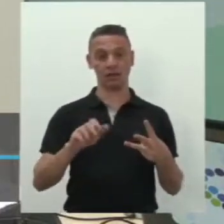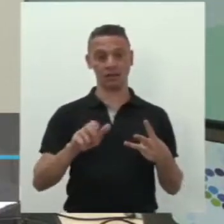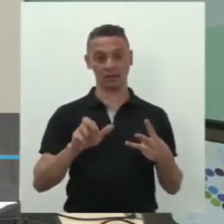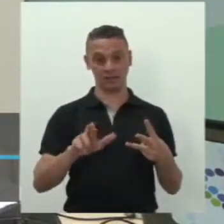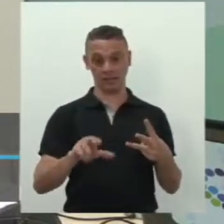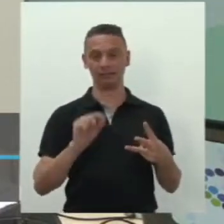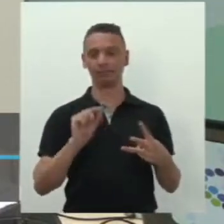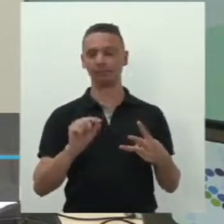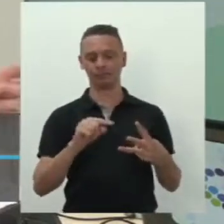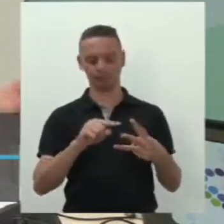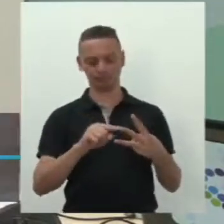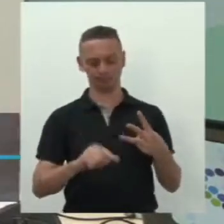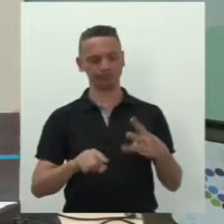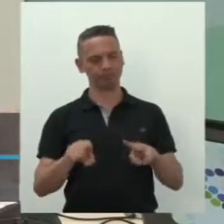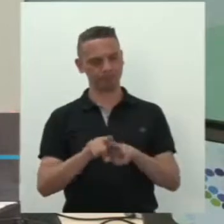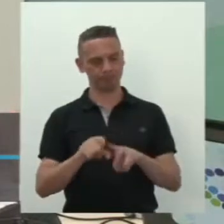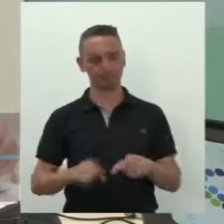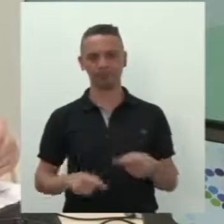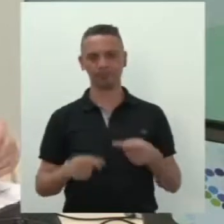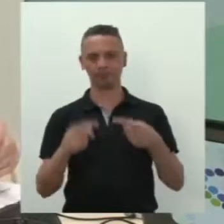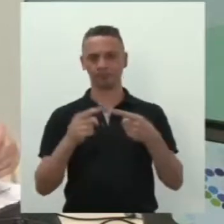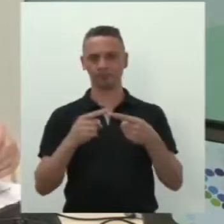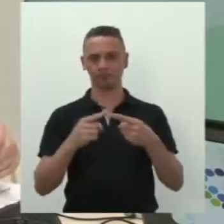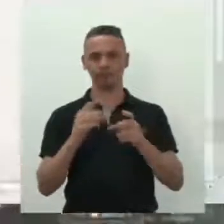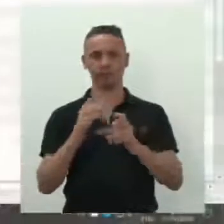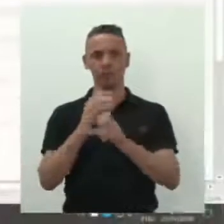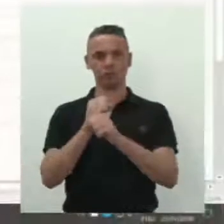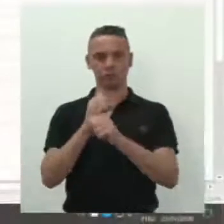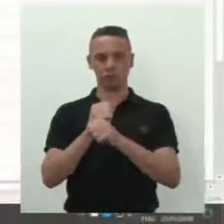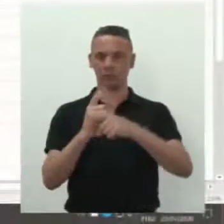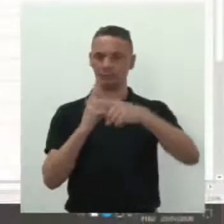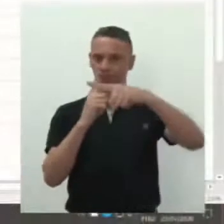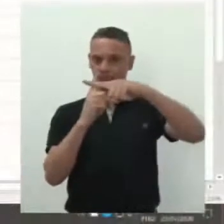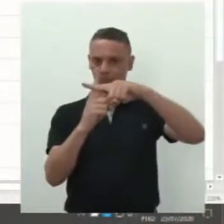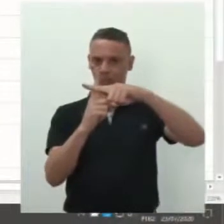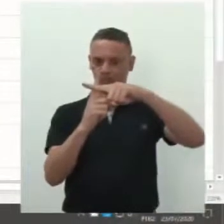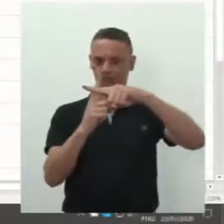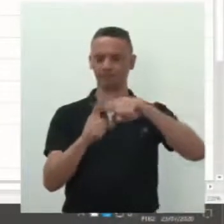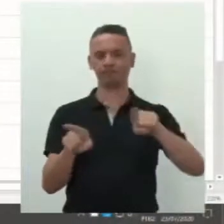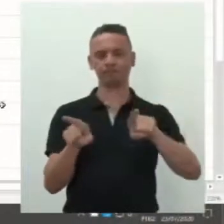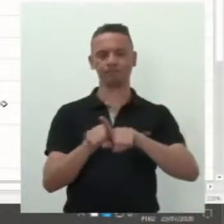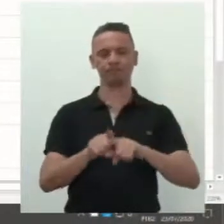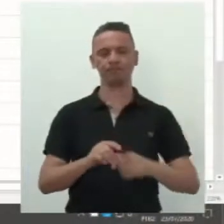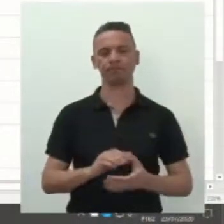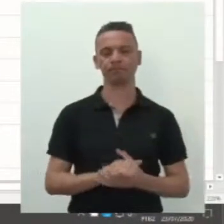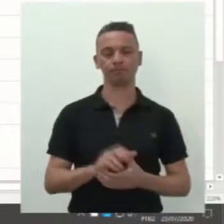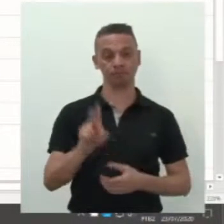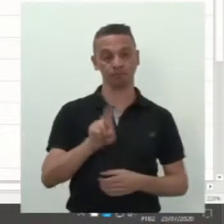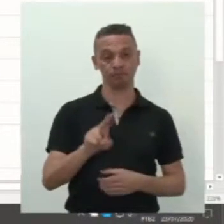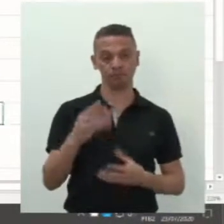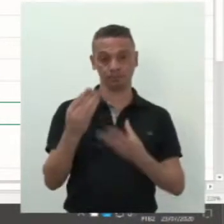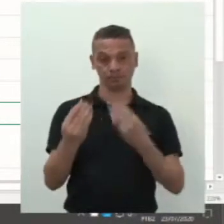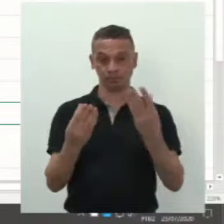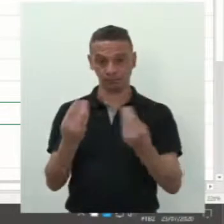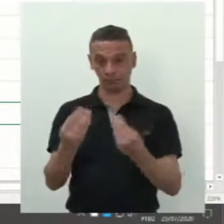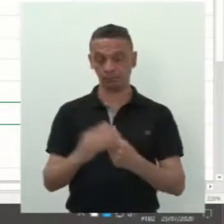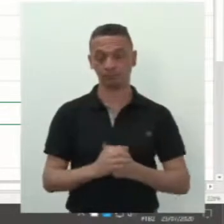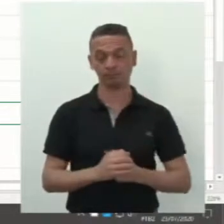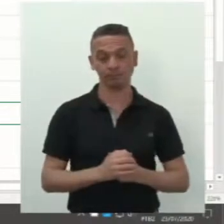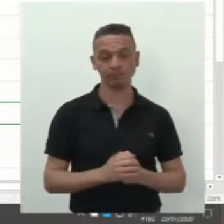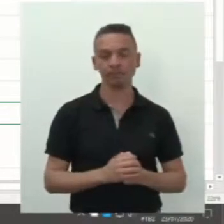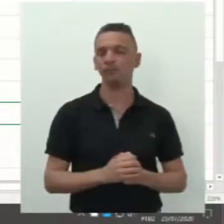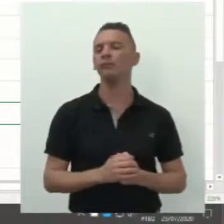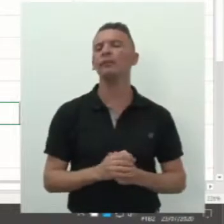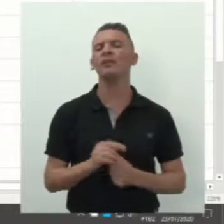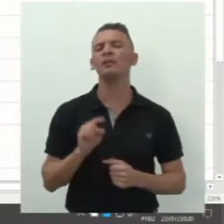para vocês o que é. Vou começar com a função soma, que é uma função muito utilizada. O que é a função soma?